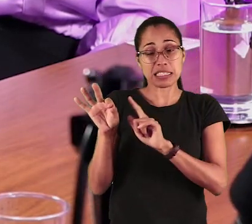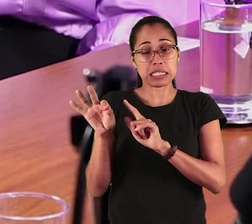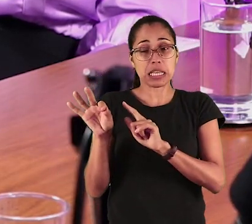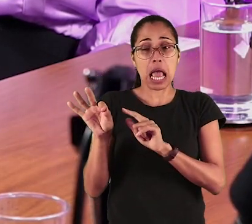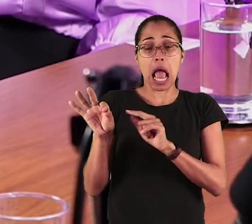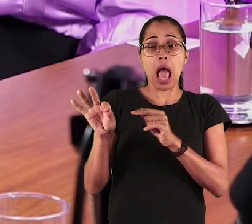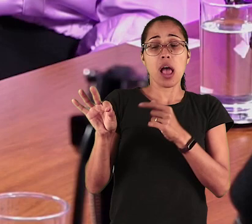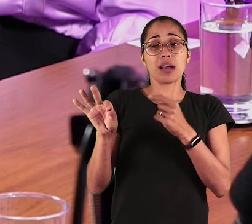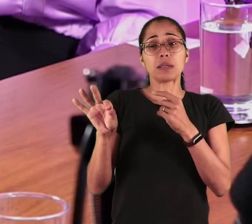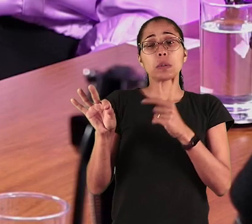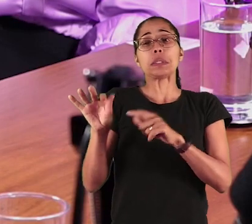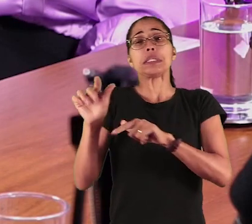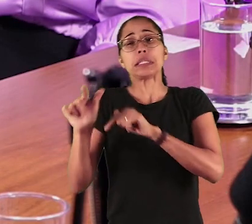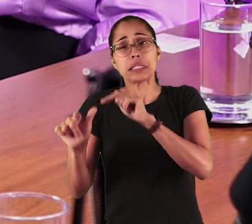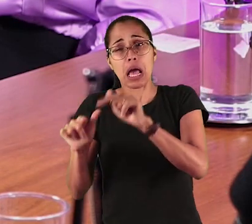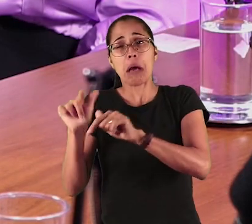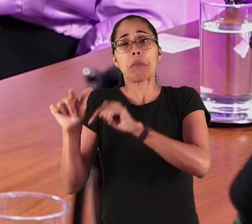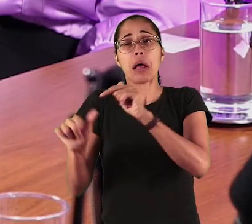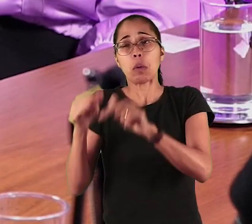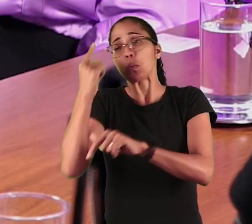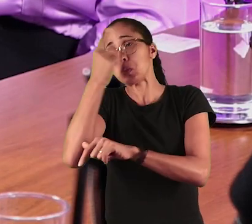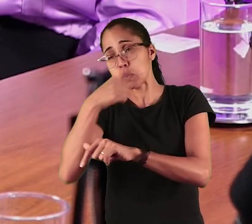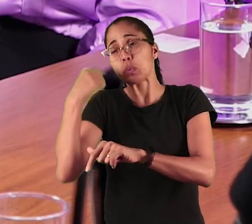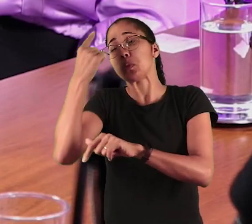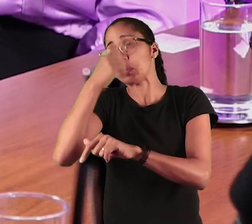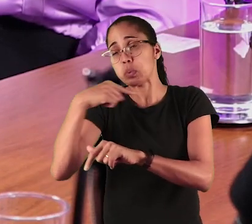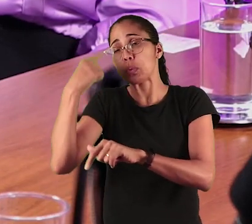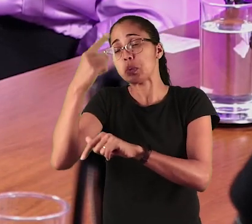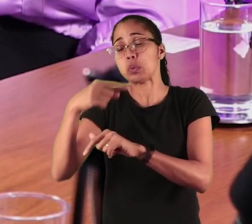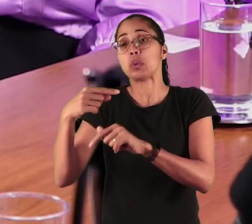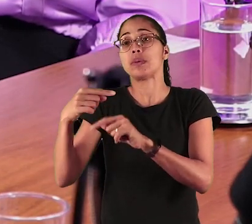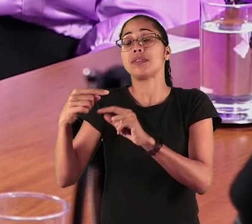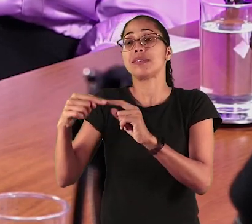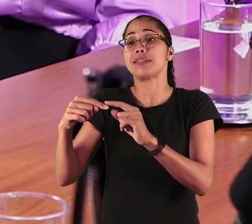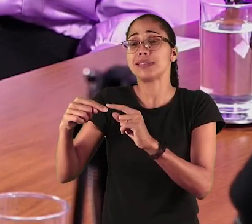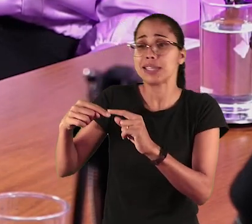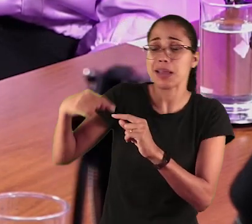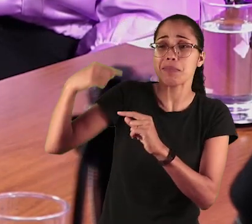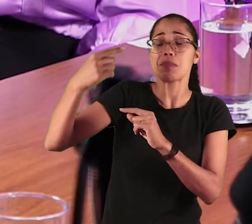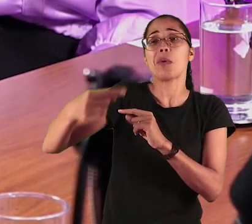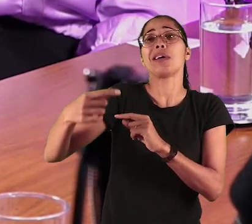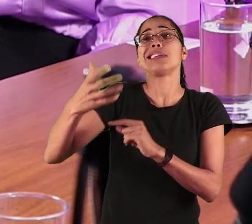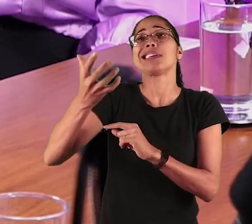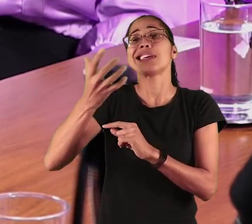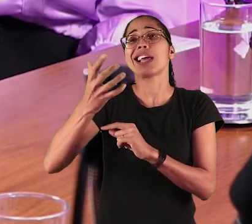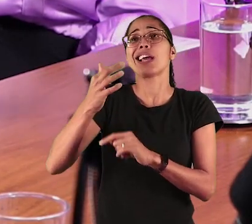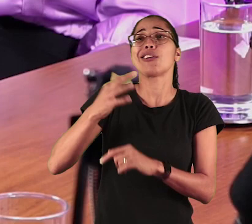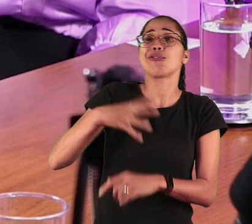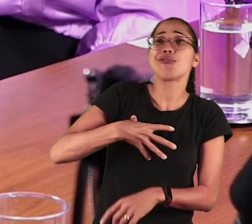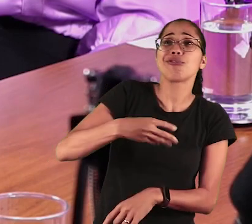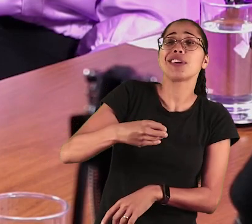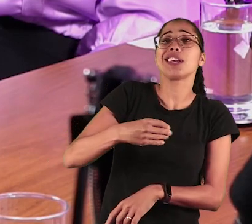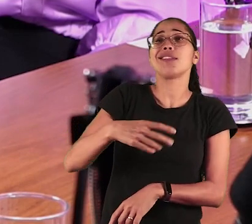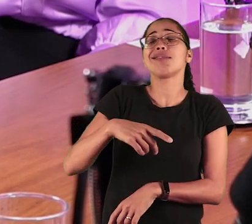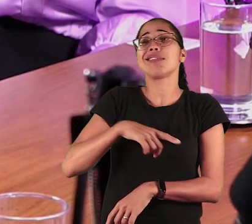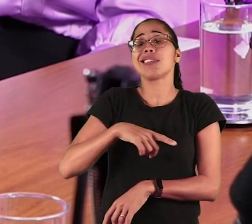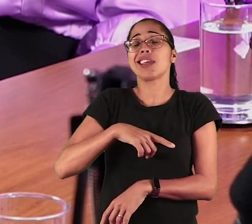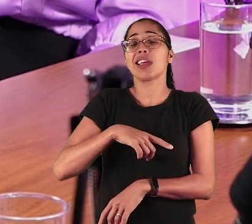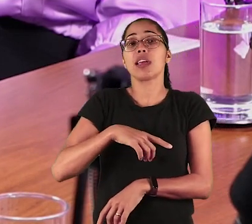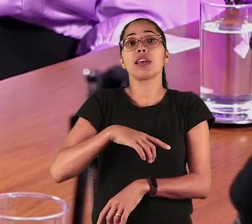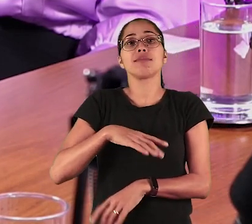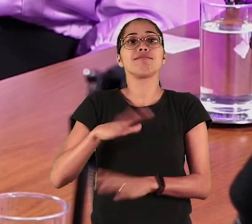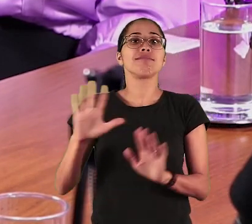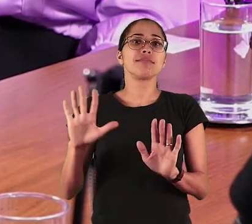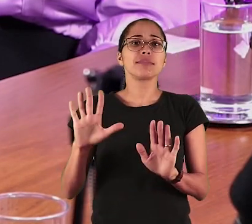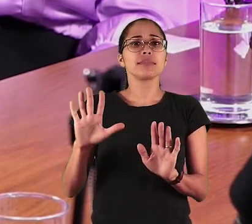ai eu vou ter que trabalhar muitas horas e um dia eu vou querer ter filho e eu vou casar e assim